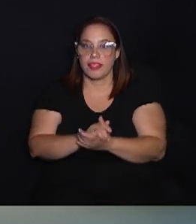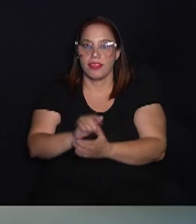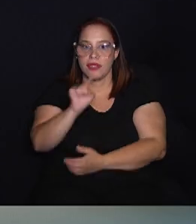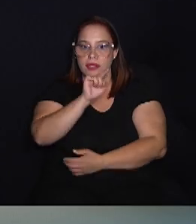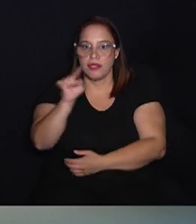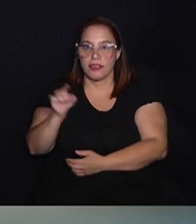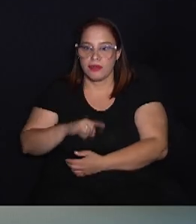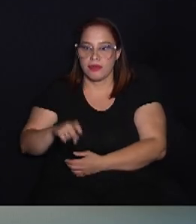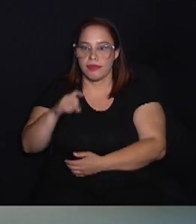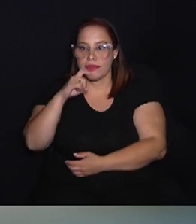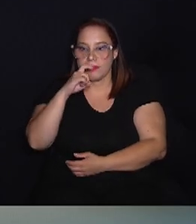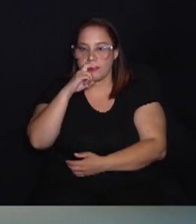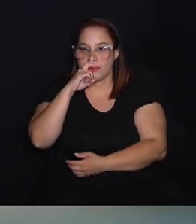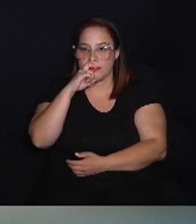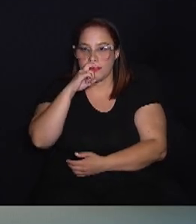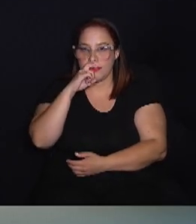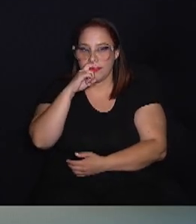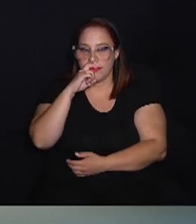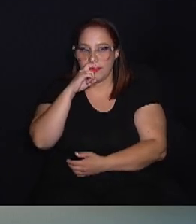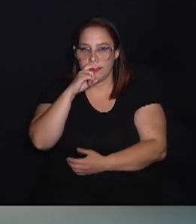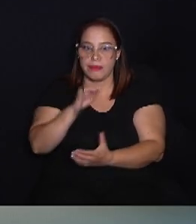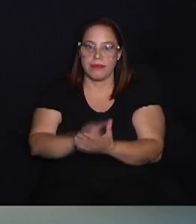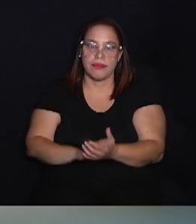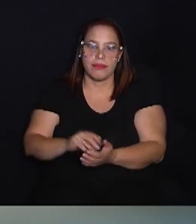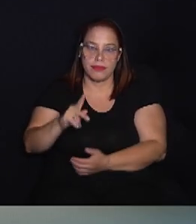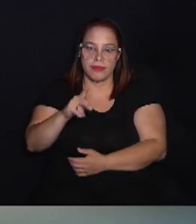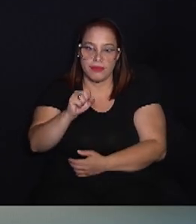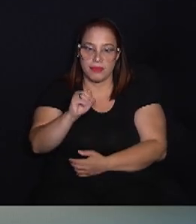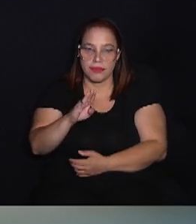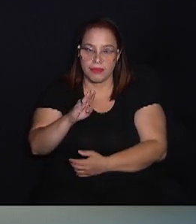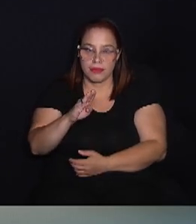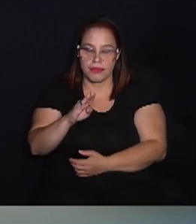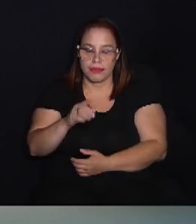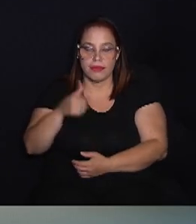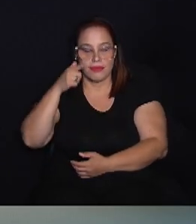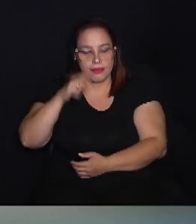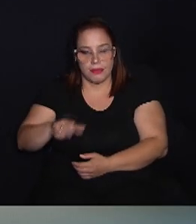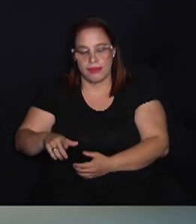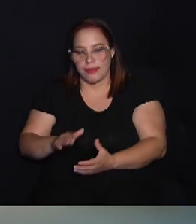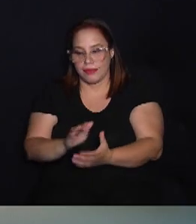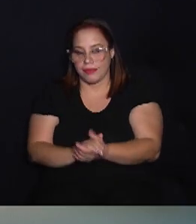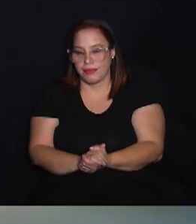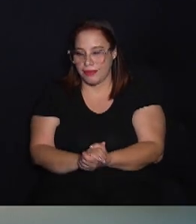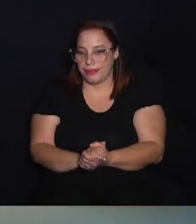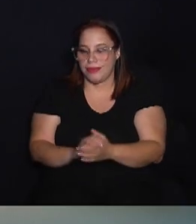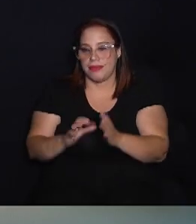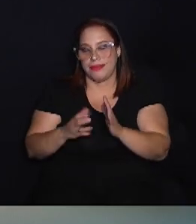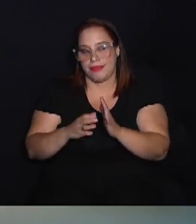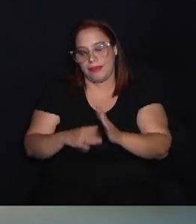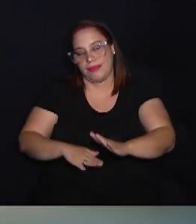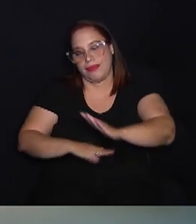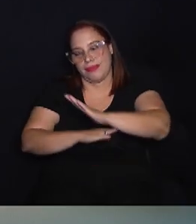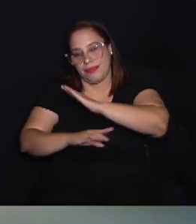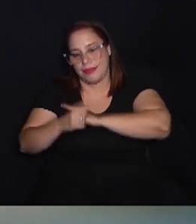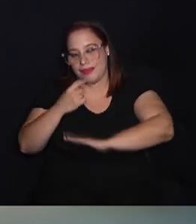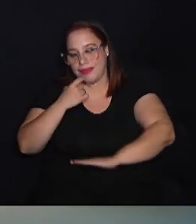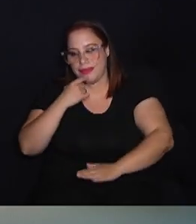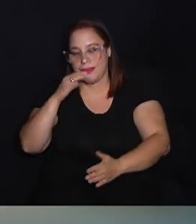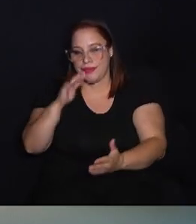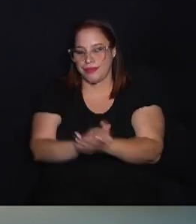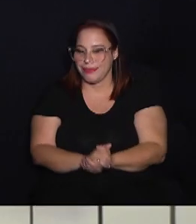no Legislativo Campineiro. Roberto Alves, do Republicanos, retorna à Câmara Municipal de Campinas, já